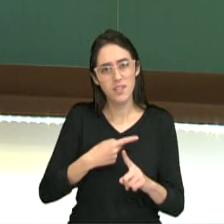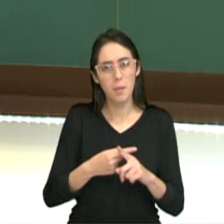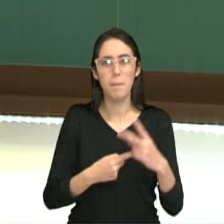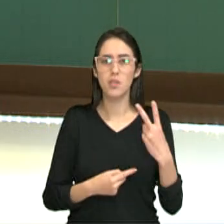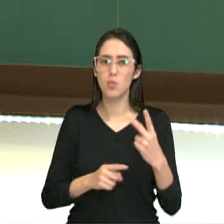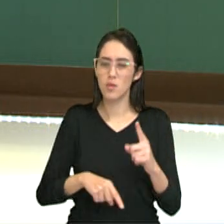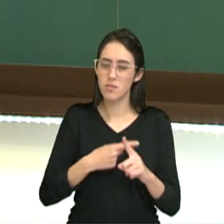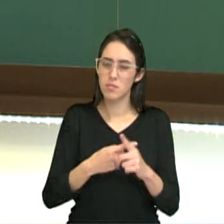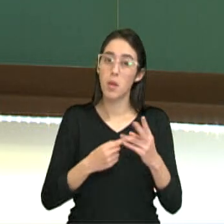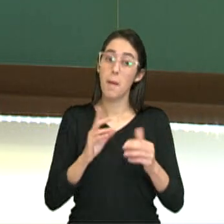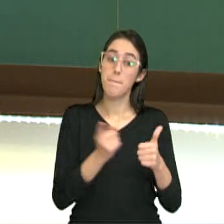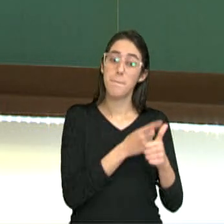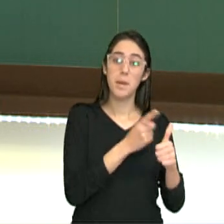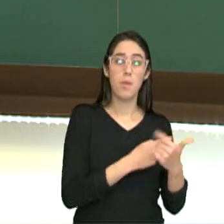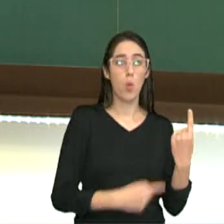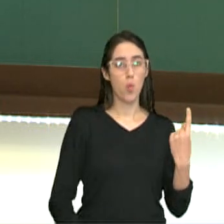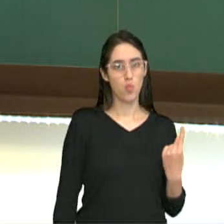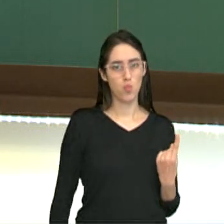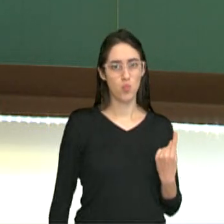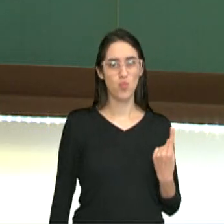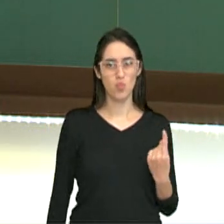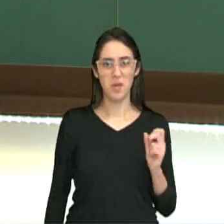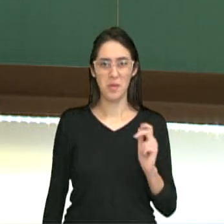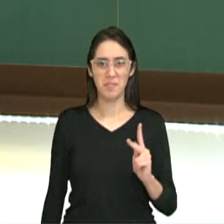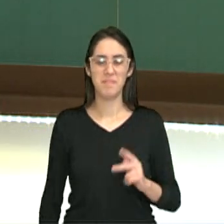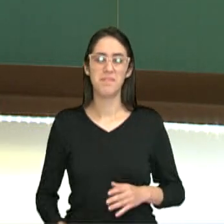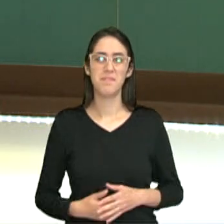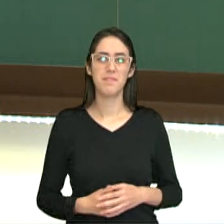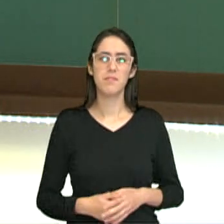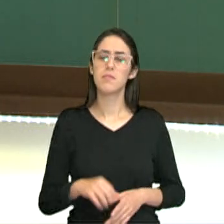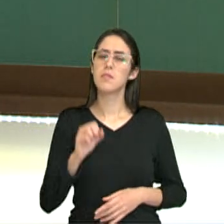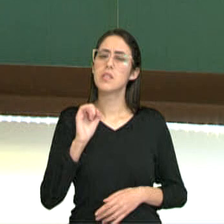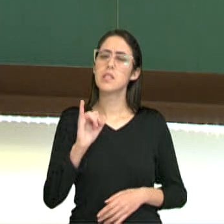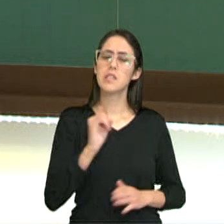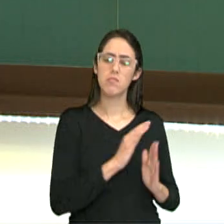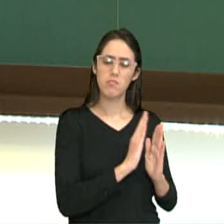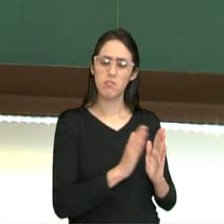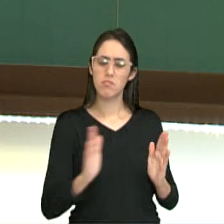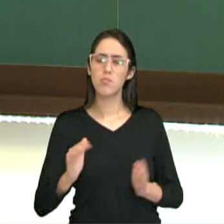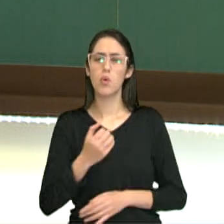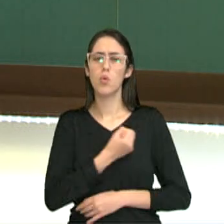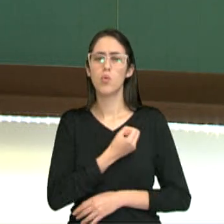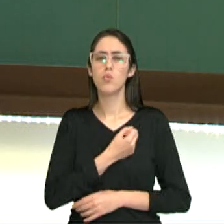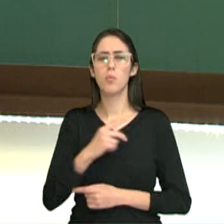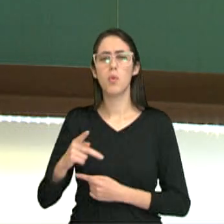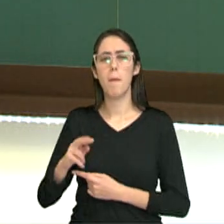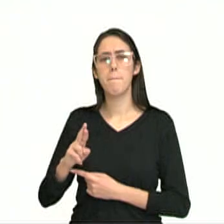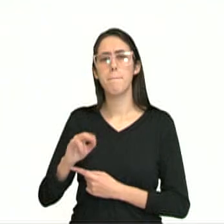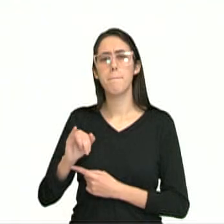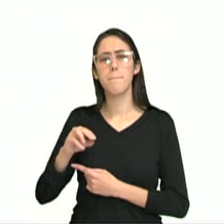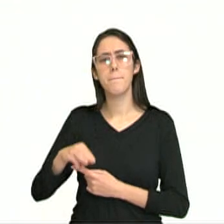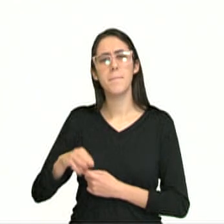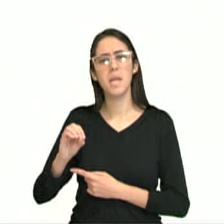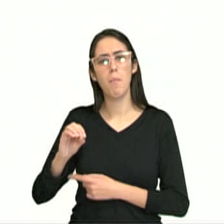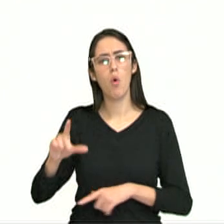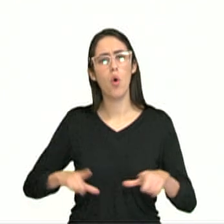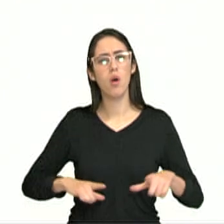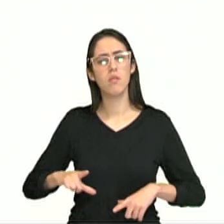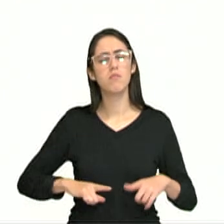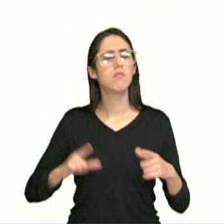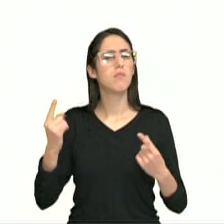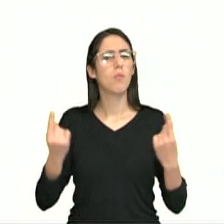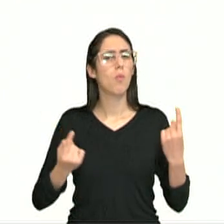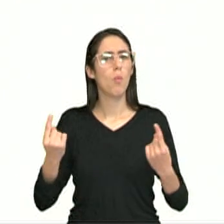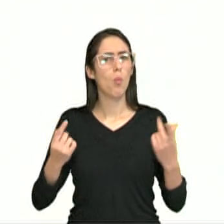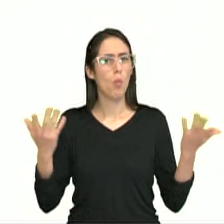1, que é o primeiro número ímpar, ok? E se fosse uma sequência dos números primos? Olha só, qual é o próximo